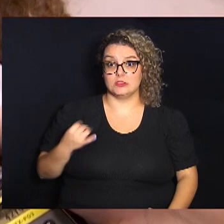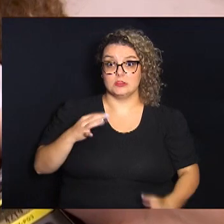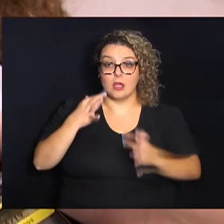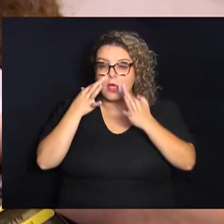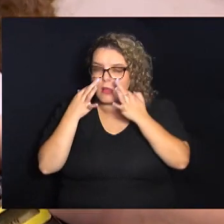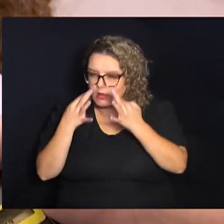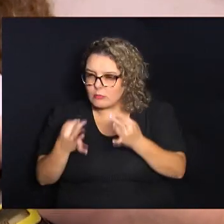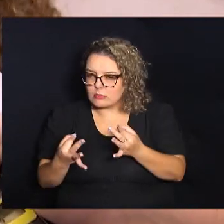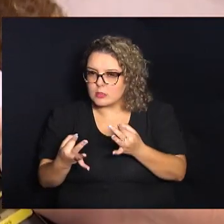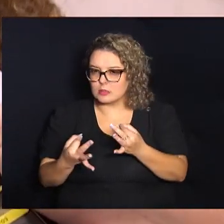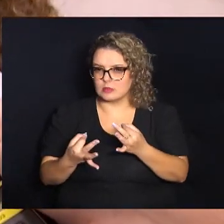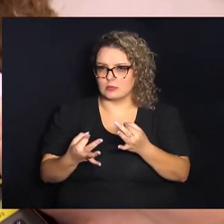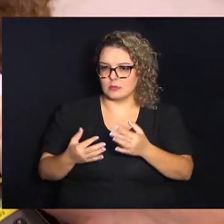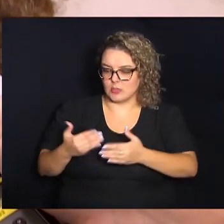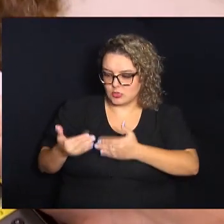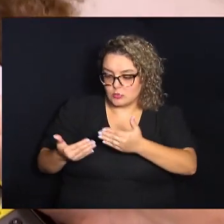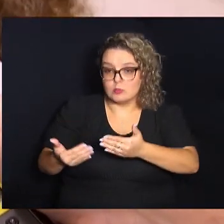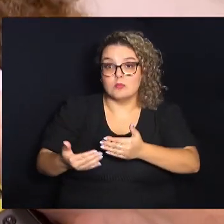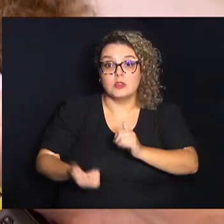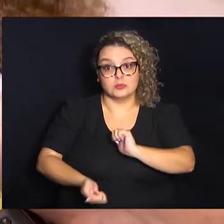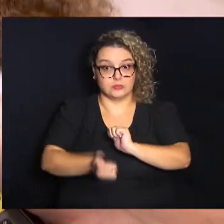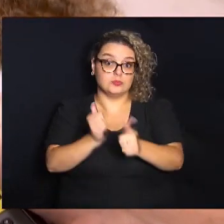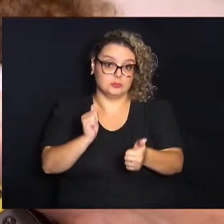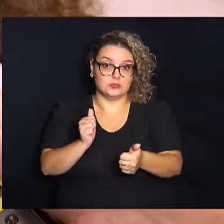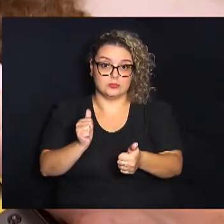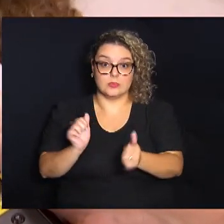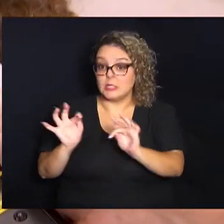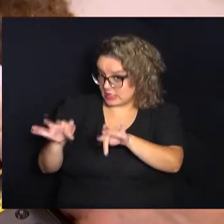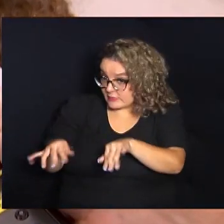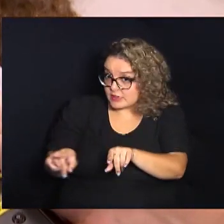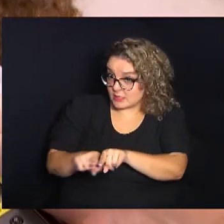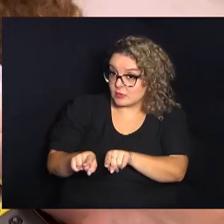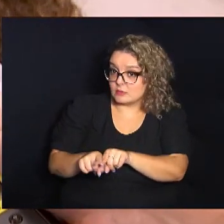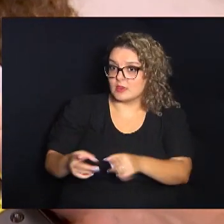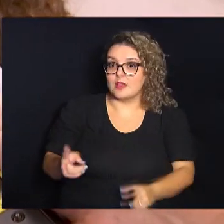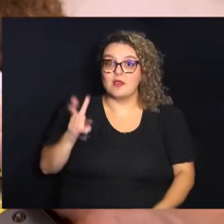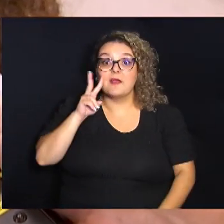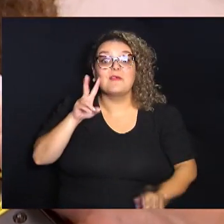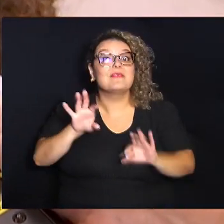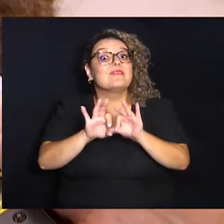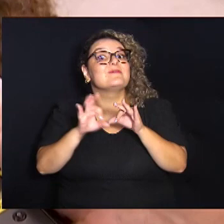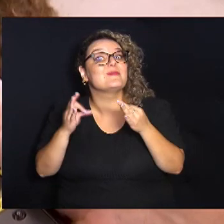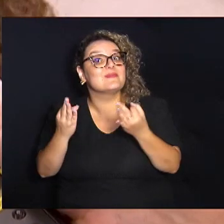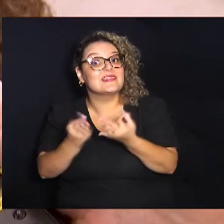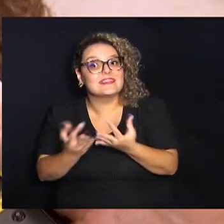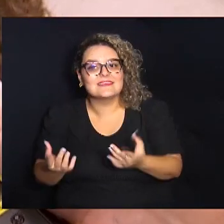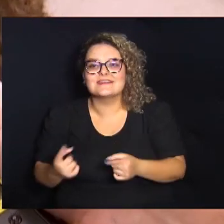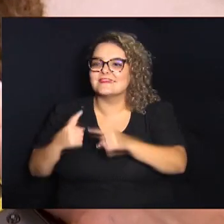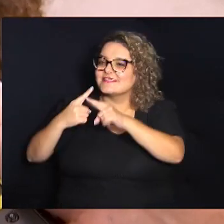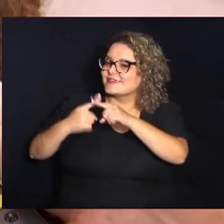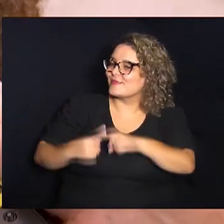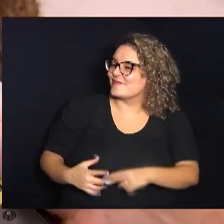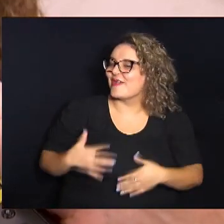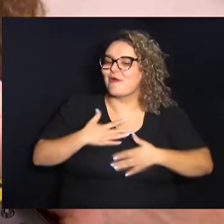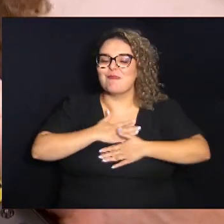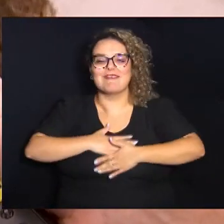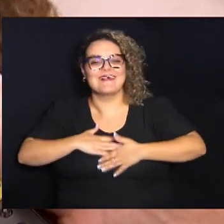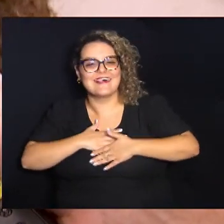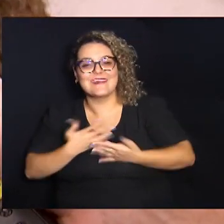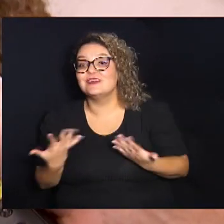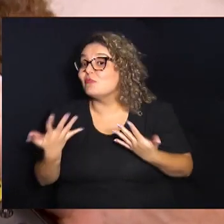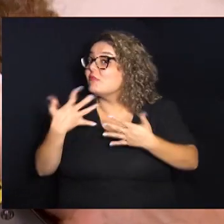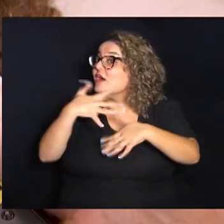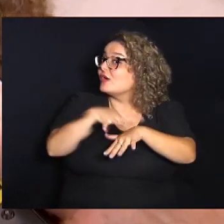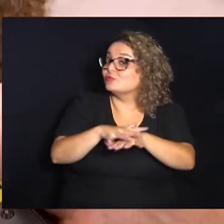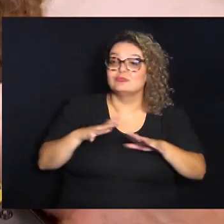atenção, durante os jogos e tanto na final, você vê muita família. Então, é um campeonato muito gostoso, é uma inclusão de